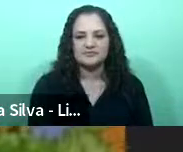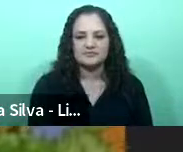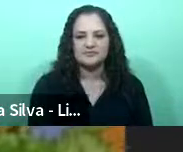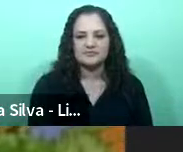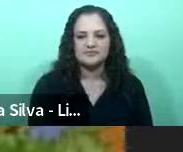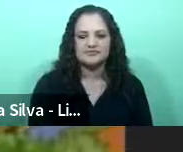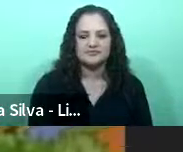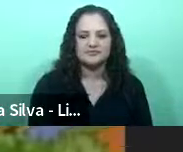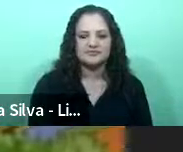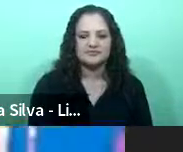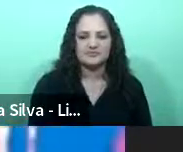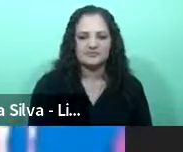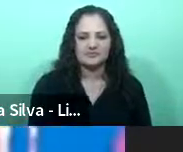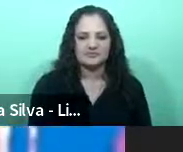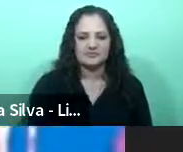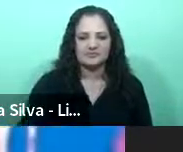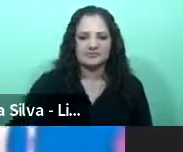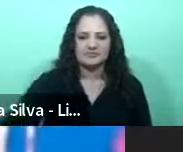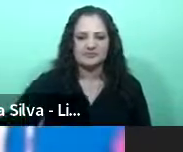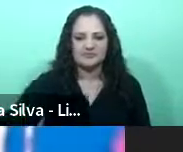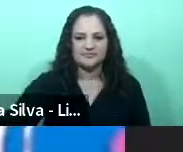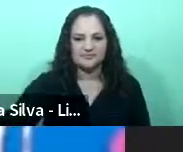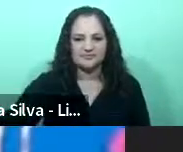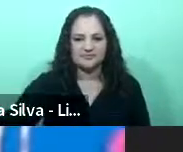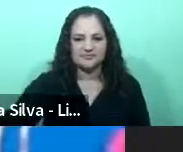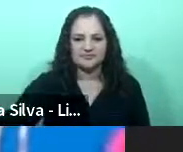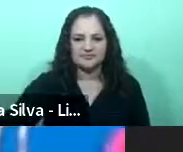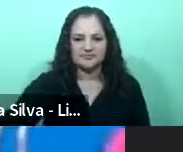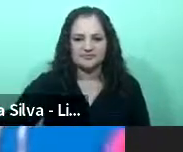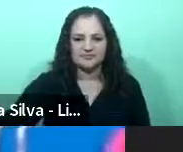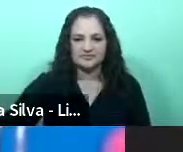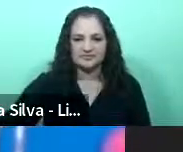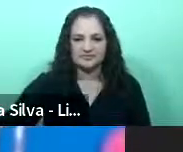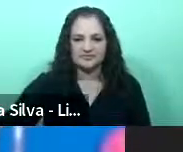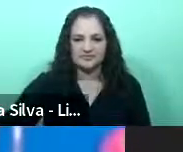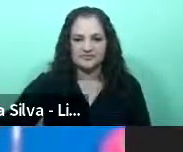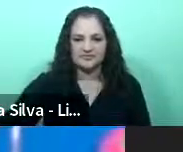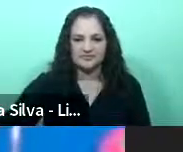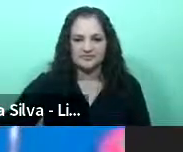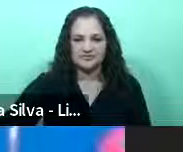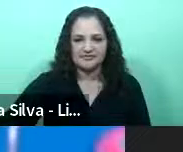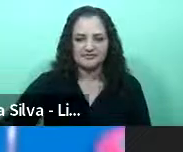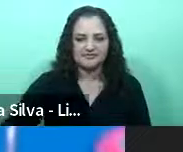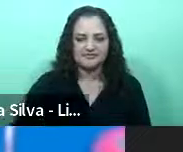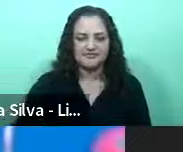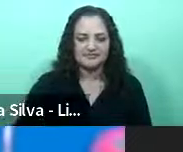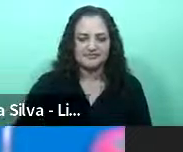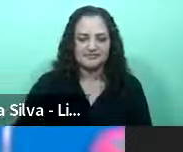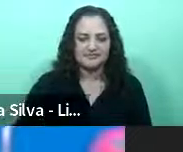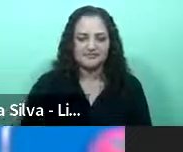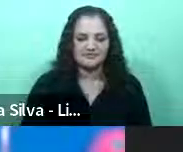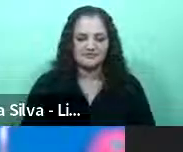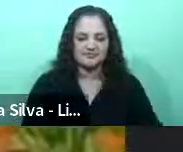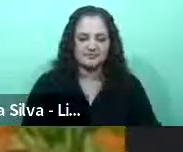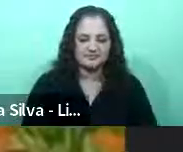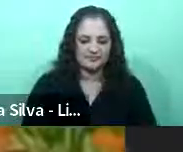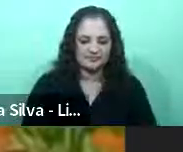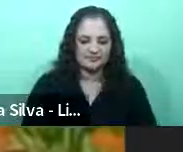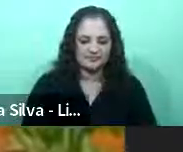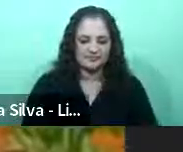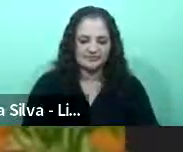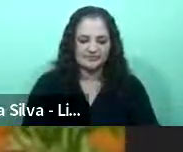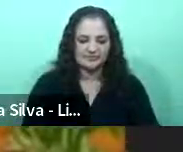cabo da panela. Foi tu, foi tu, foi tu, o rabo do tatu. Foi ela, foi